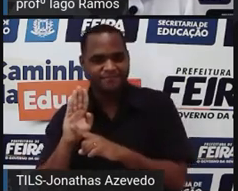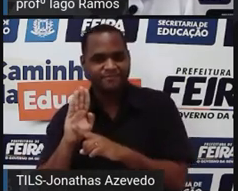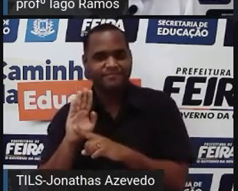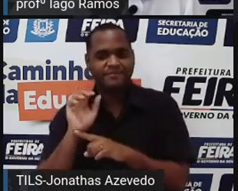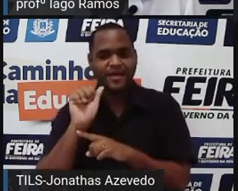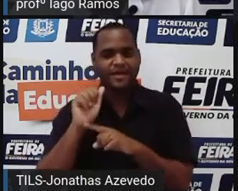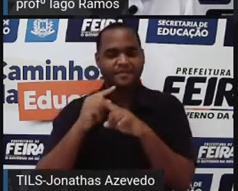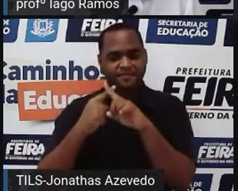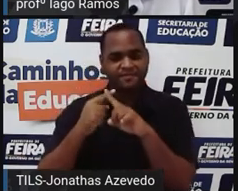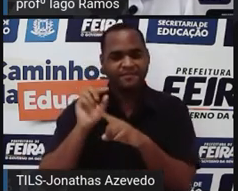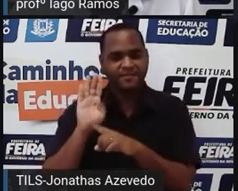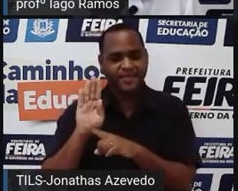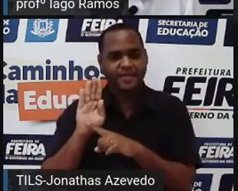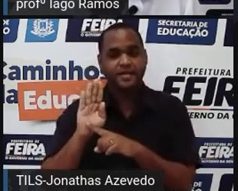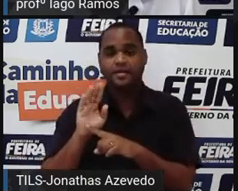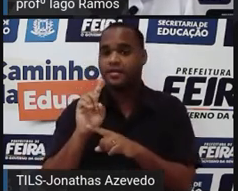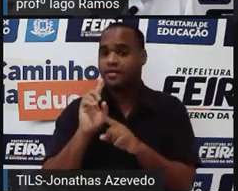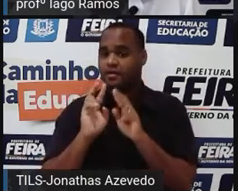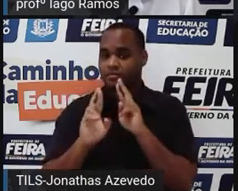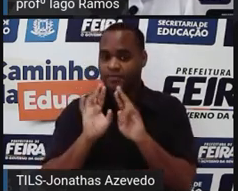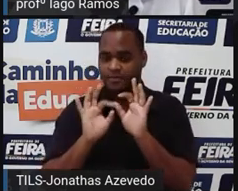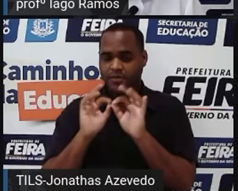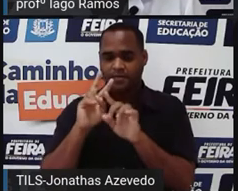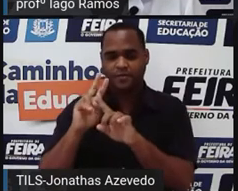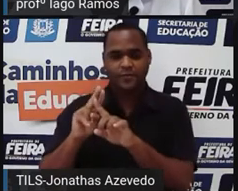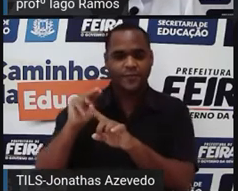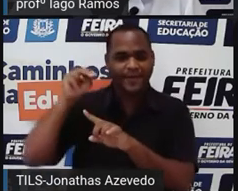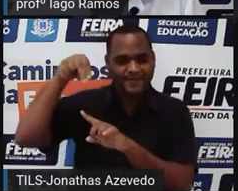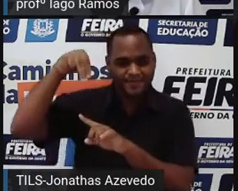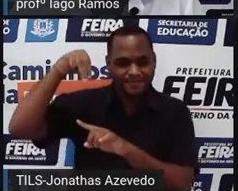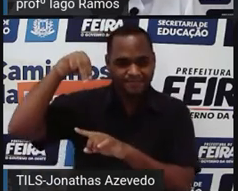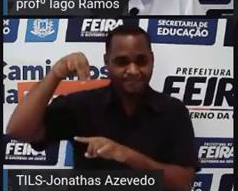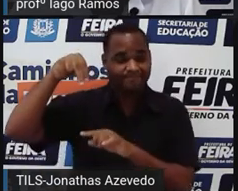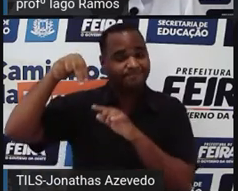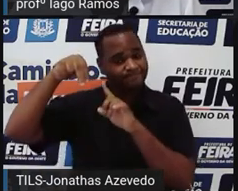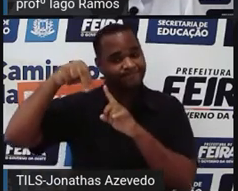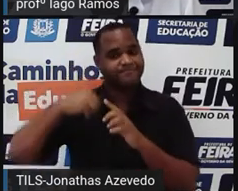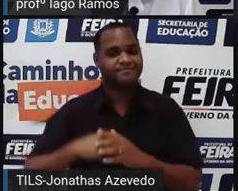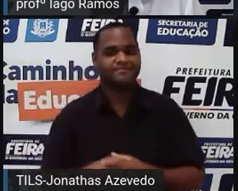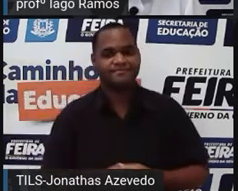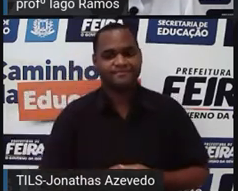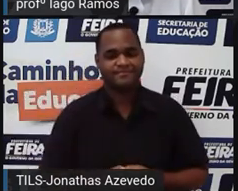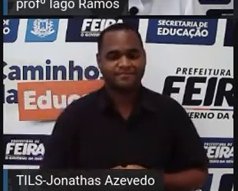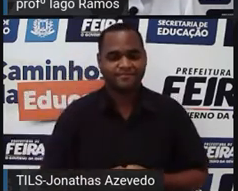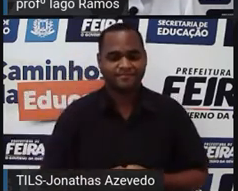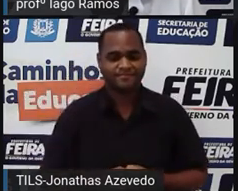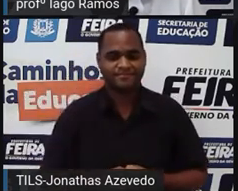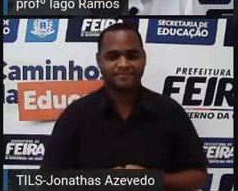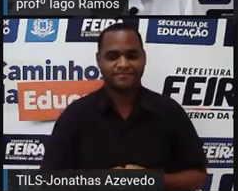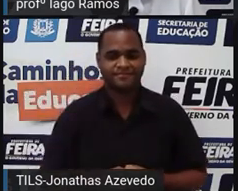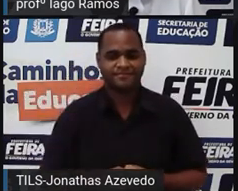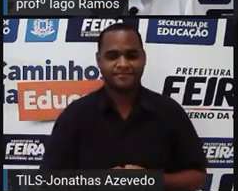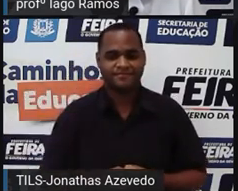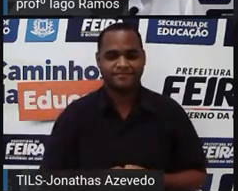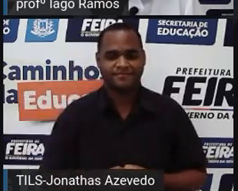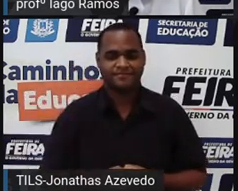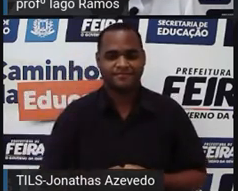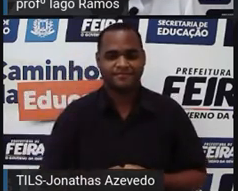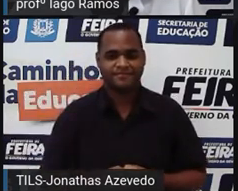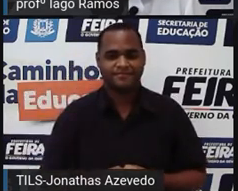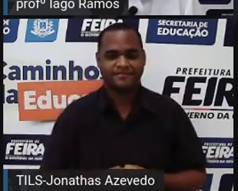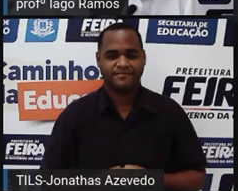tá? E aí, o resultado dessa multiplicação, você coloca o expoente que tinha aparecido nas duas